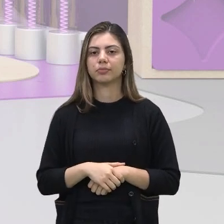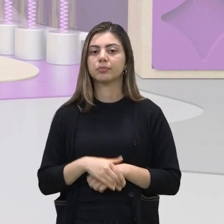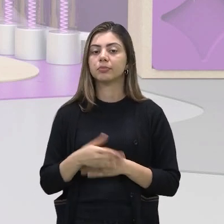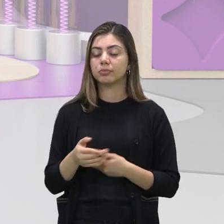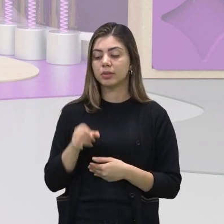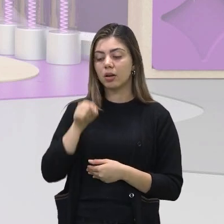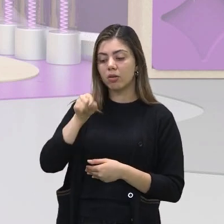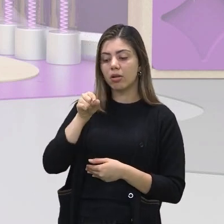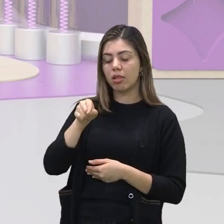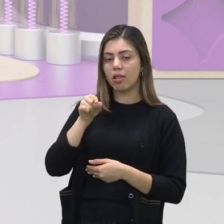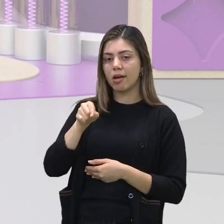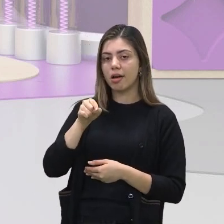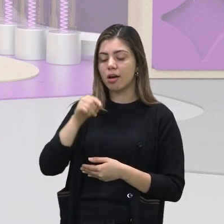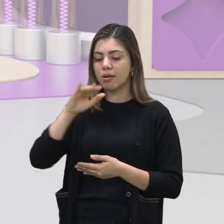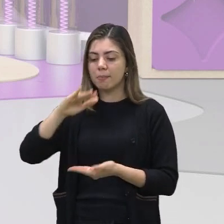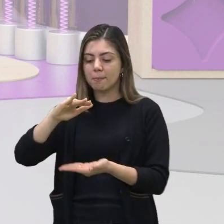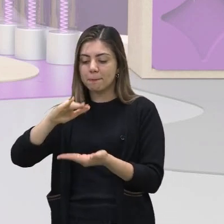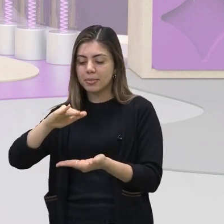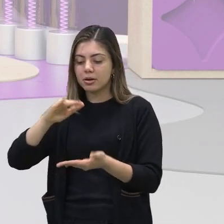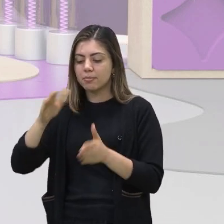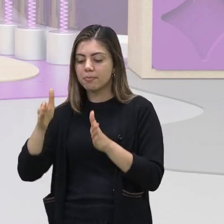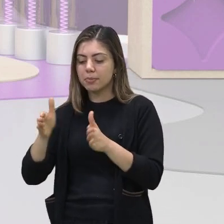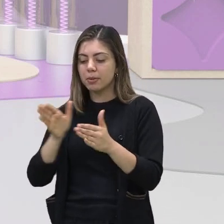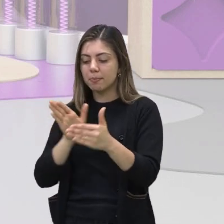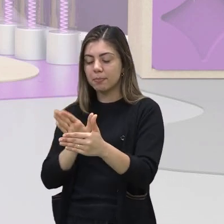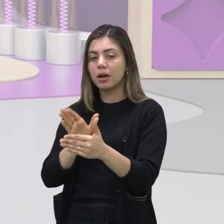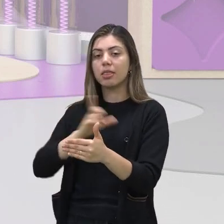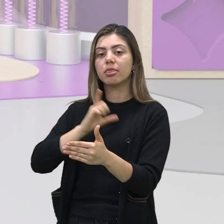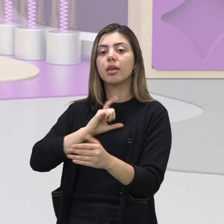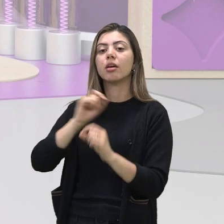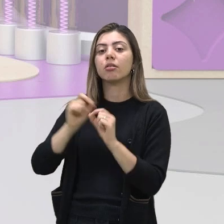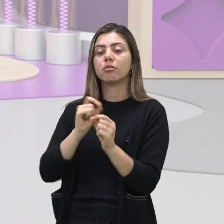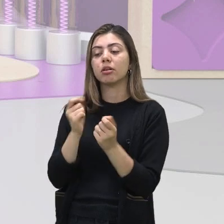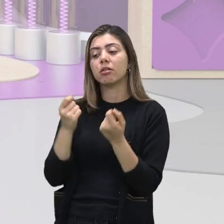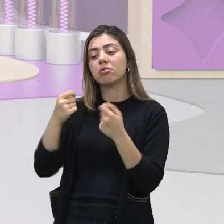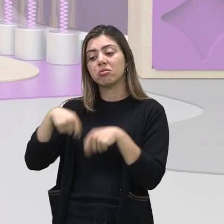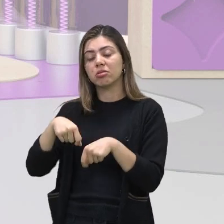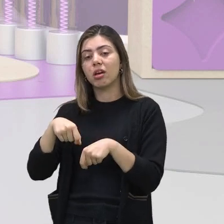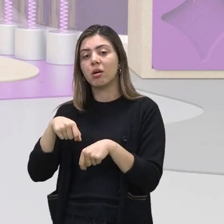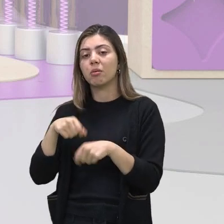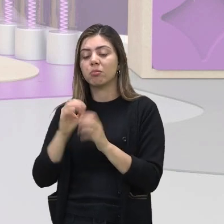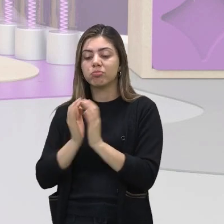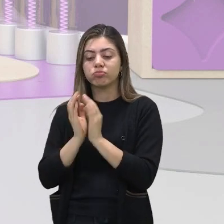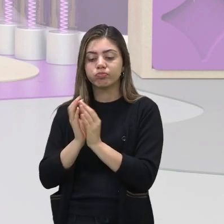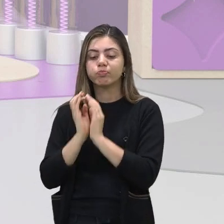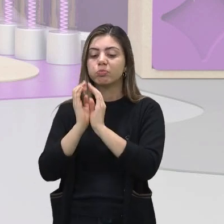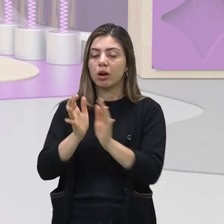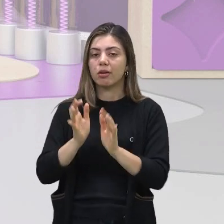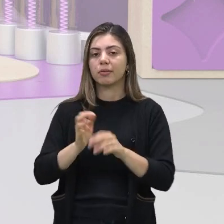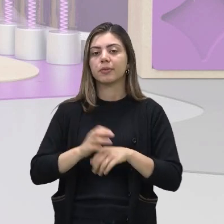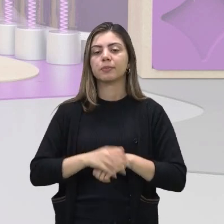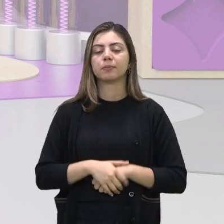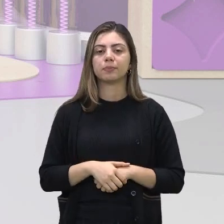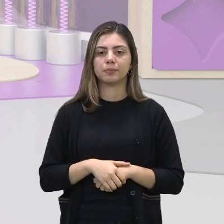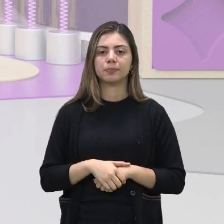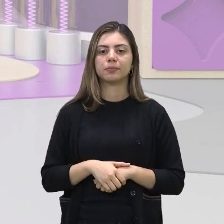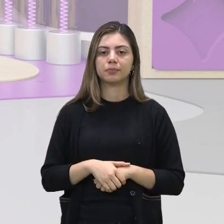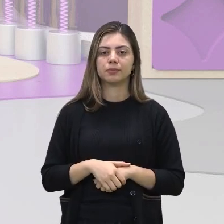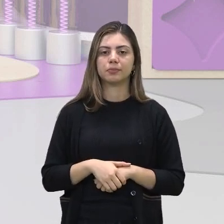todas elas têm a mesma, né, as mesmas chances, tá, de ficarem voltadas para si.